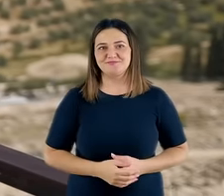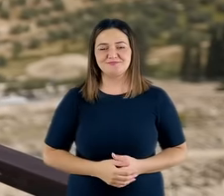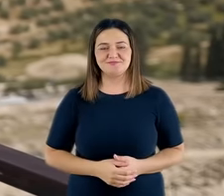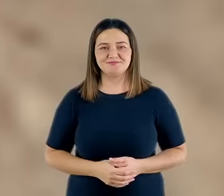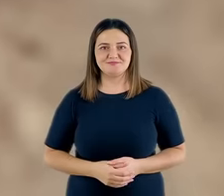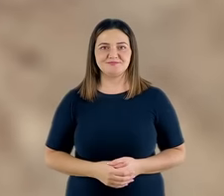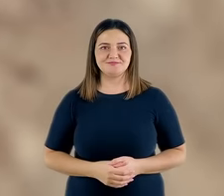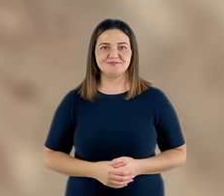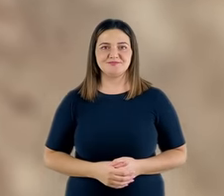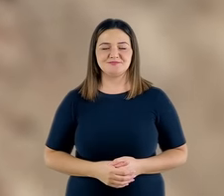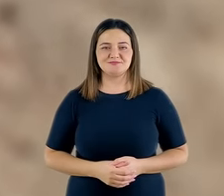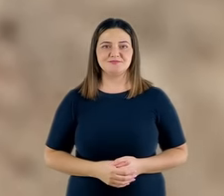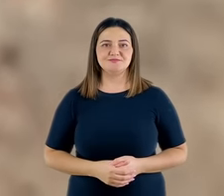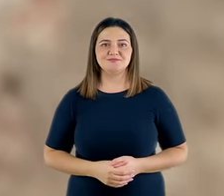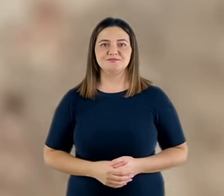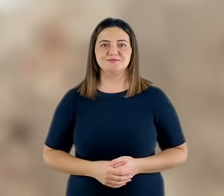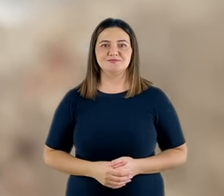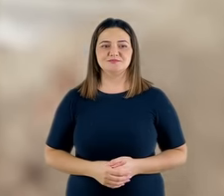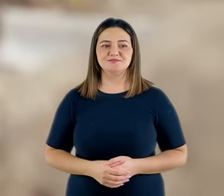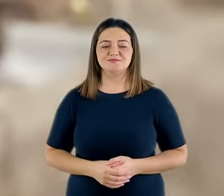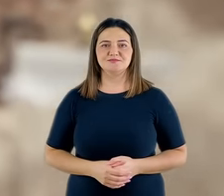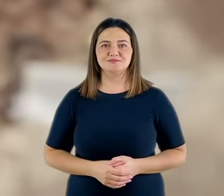você.